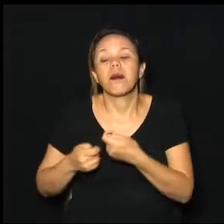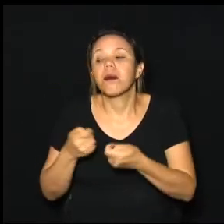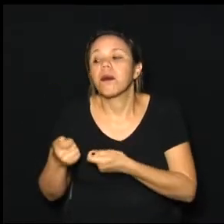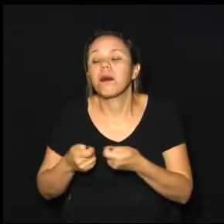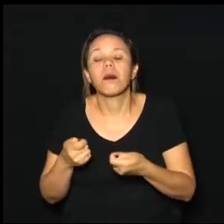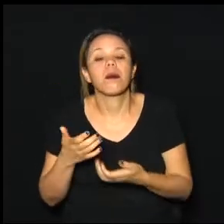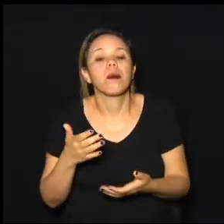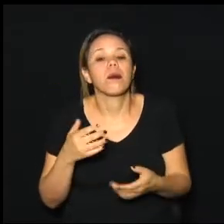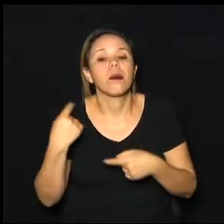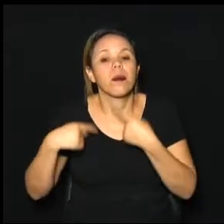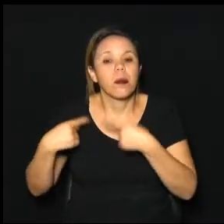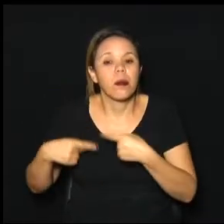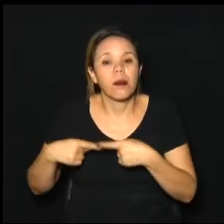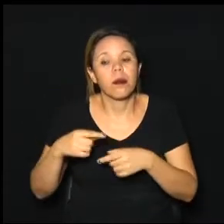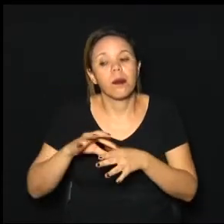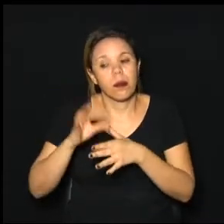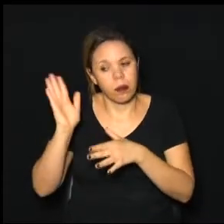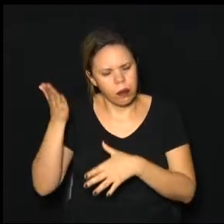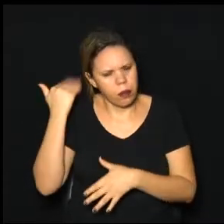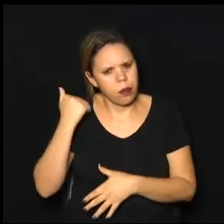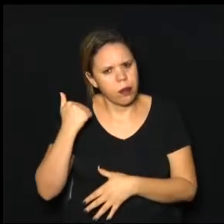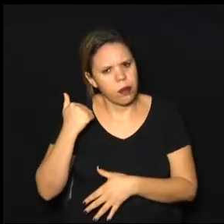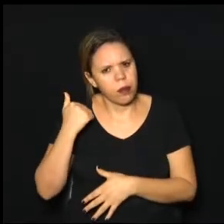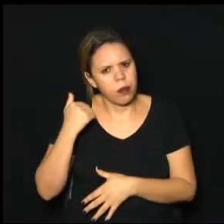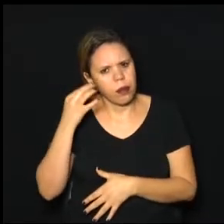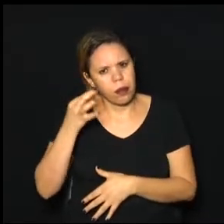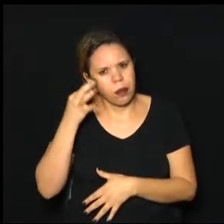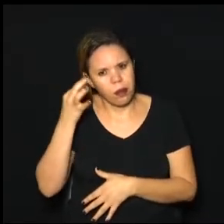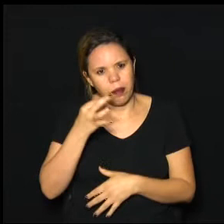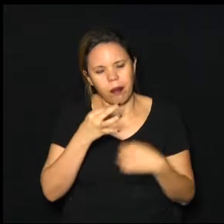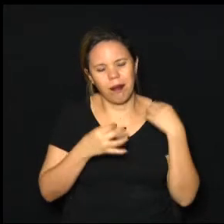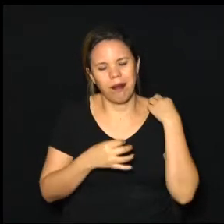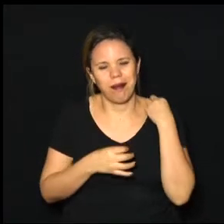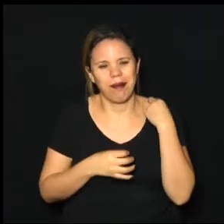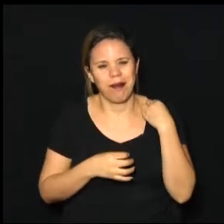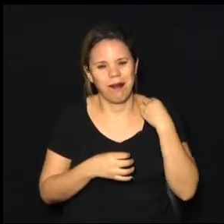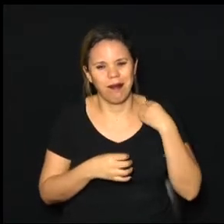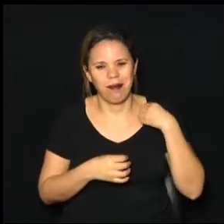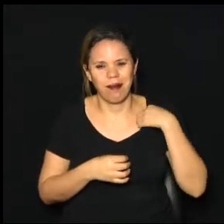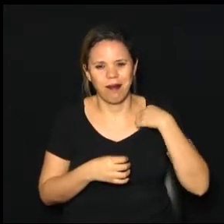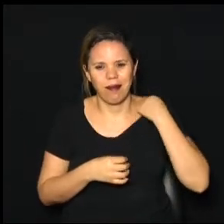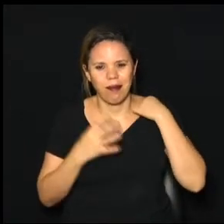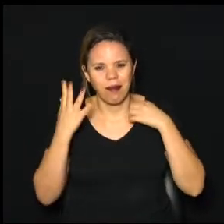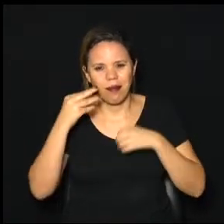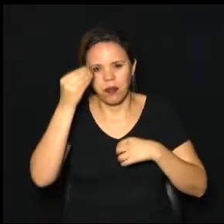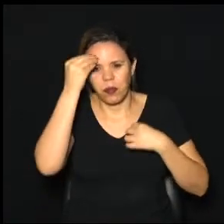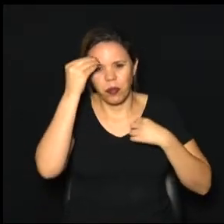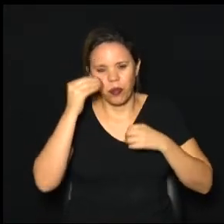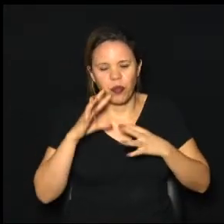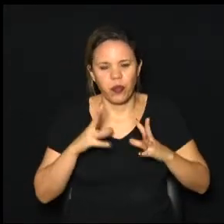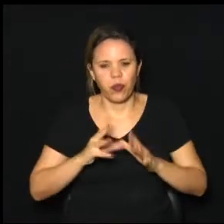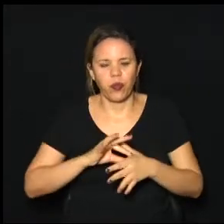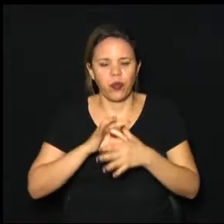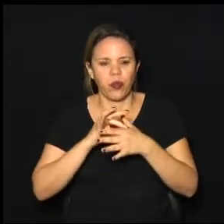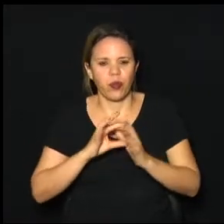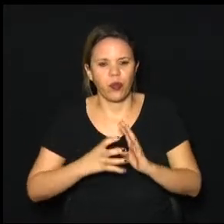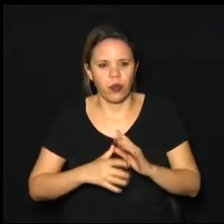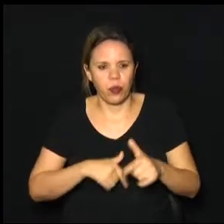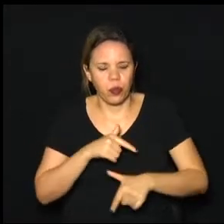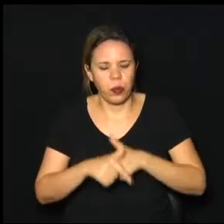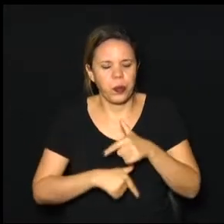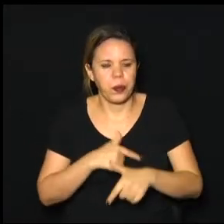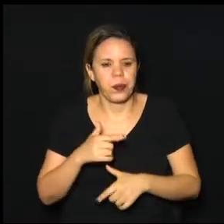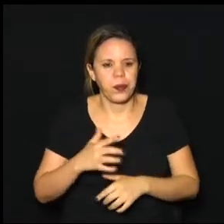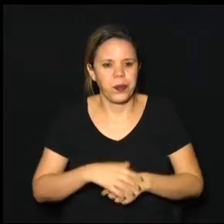politicamente. Politicamente, os dirigentes sabem fazer com o pé nas costas, né? Os dirigentes partidários sabem atuar